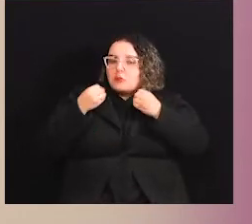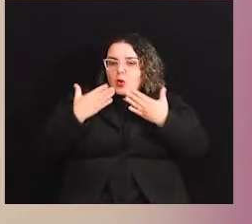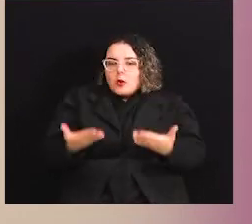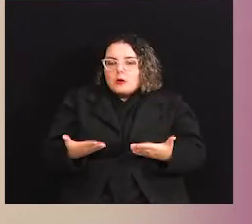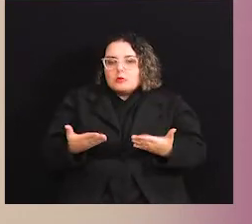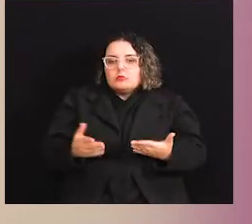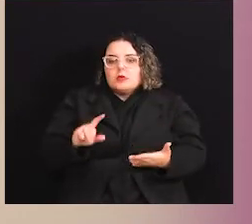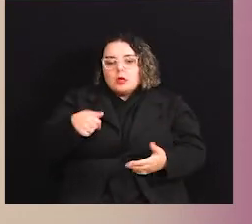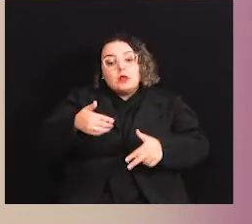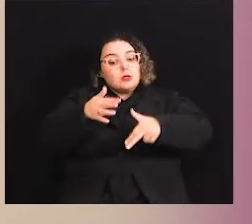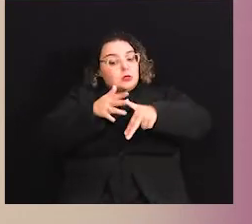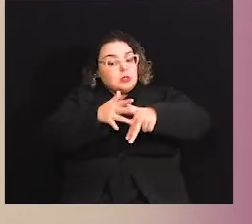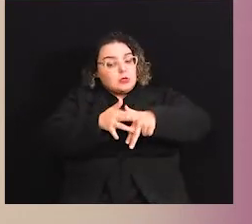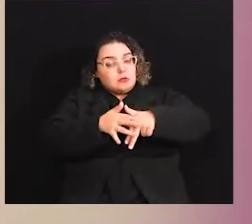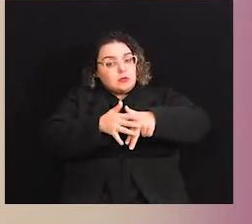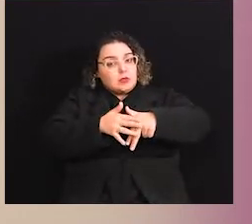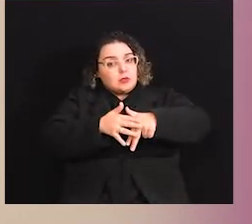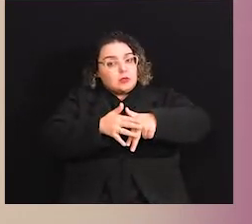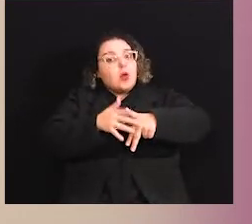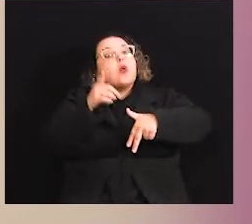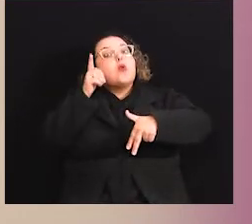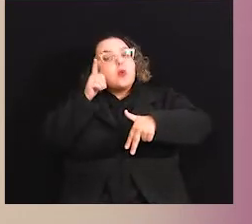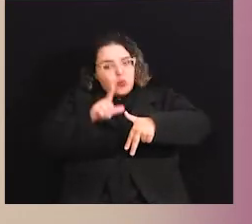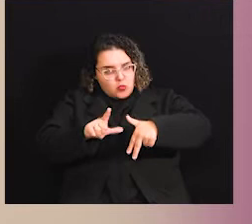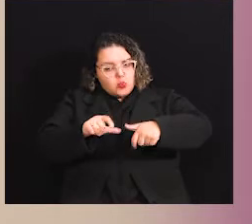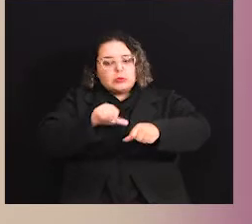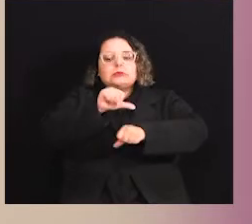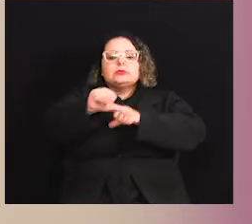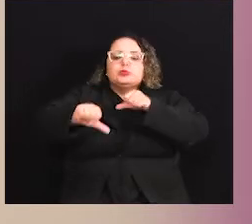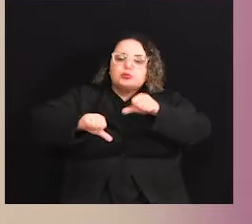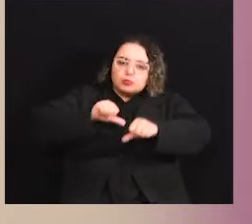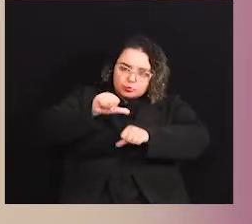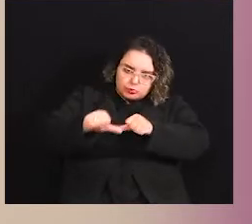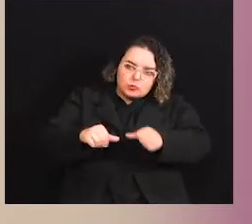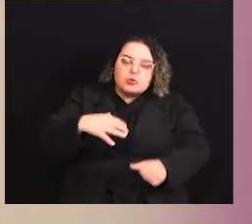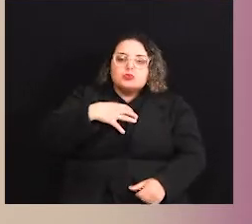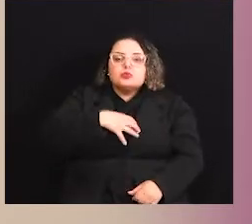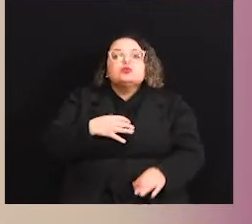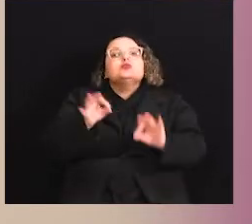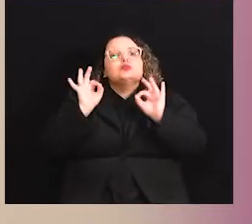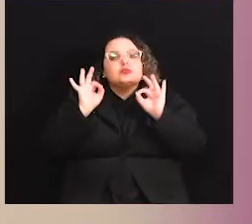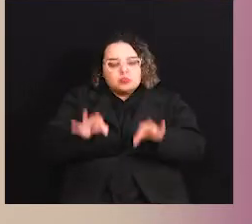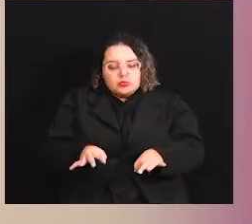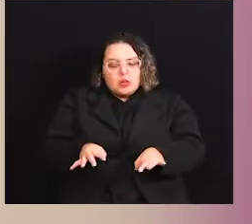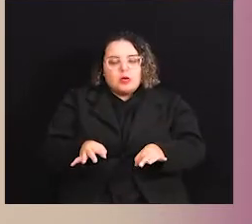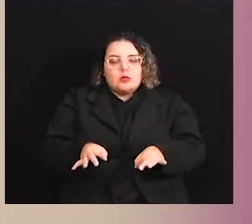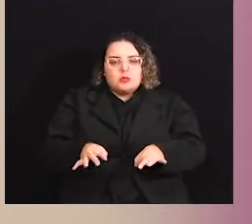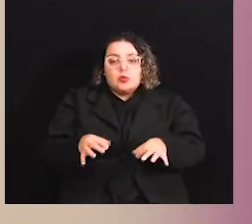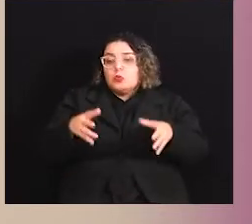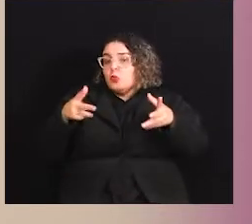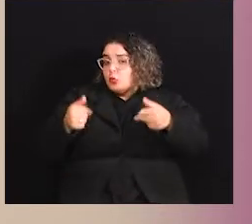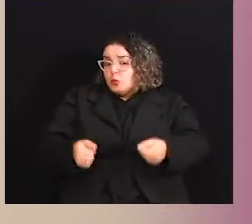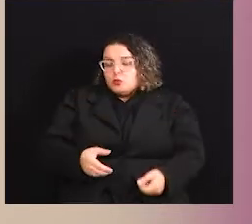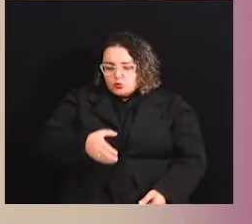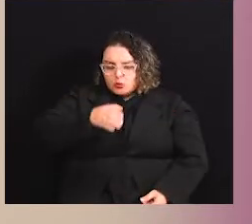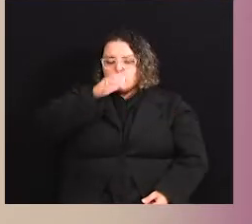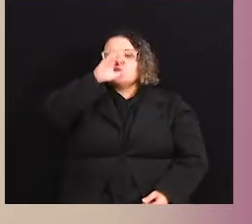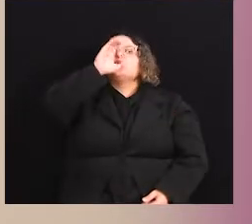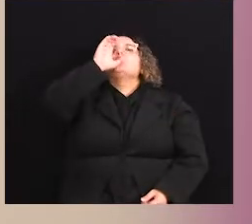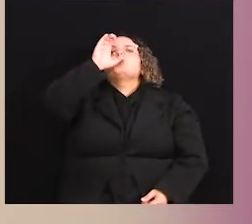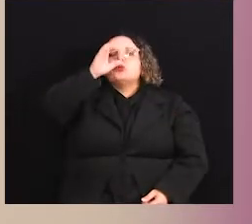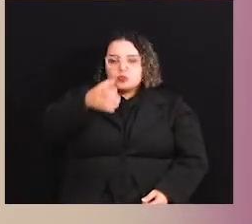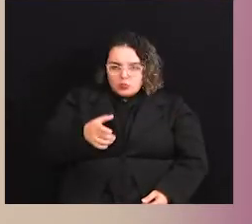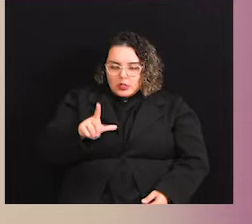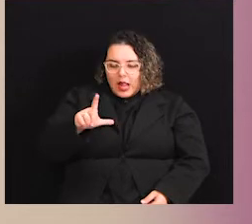é sinal que esse paciente conseguiu converter de maneira suficiente todo esse líquido que ele ingeriu, toda